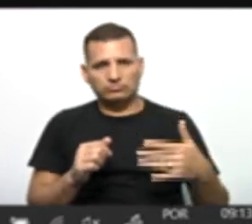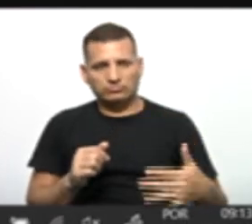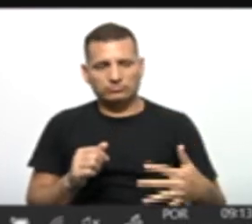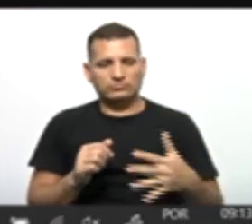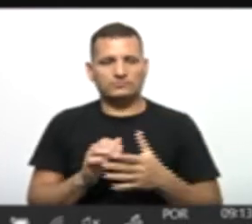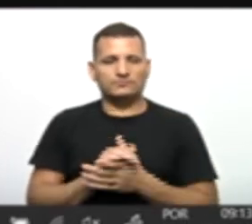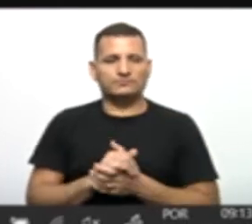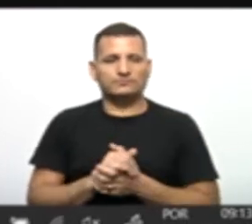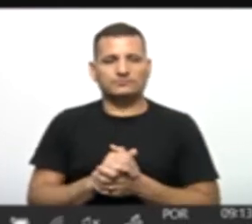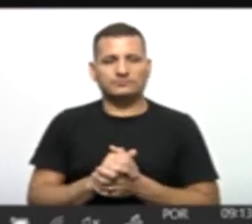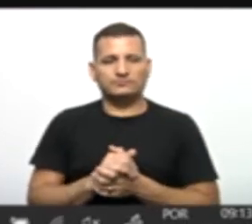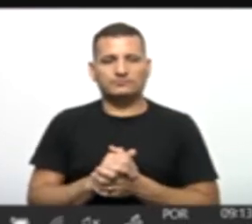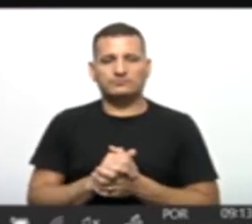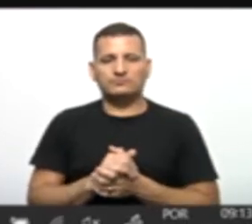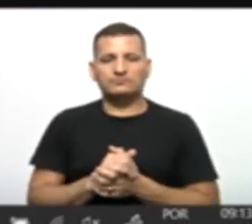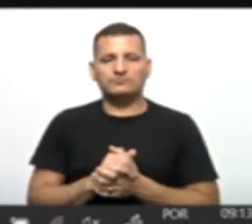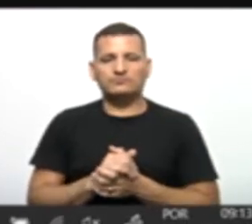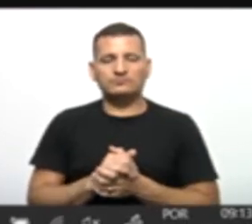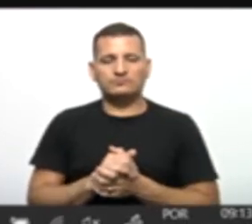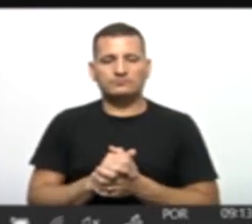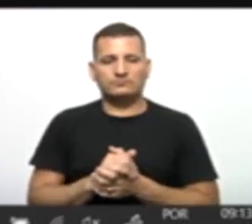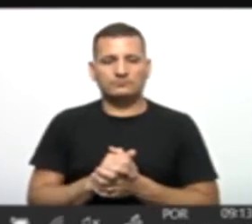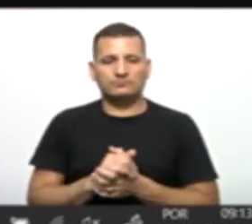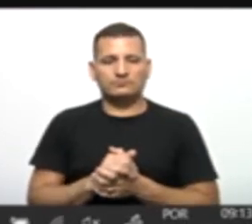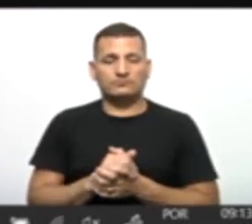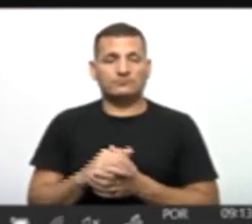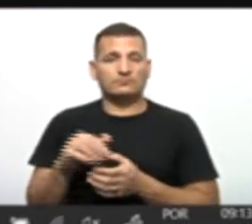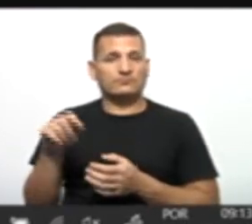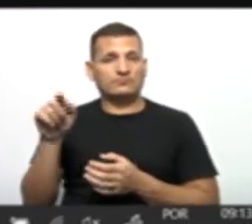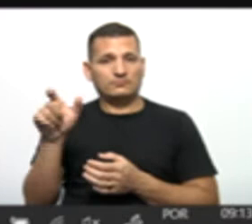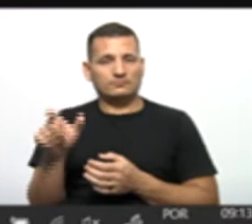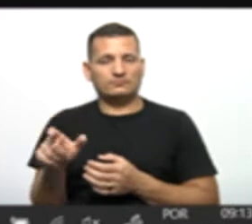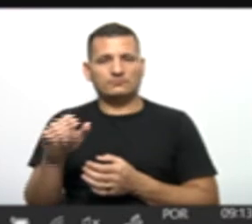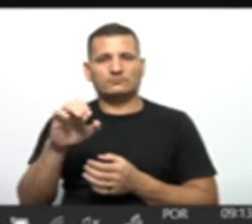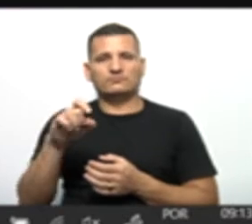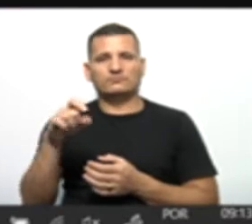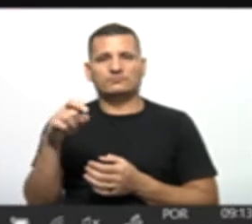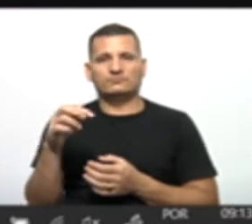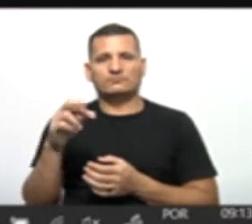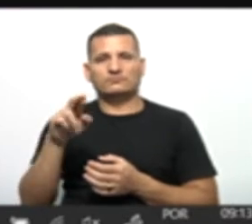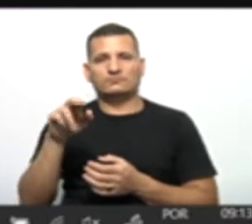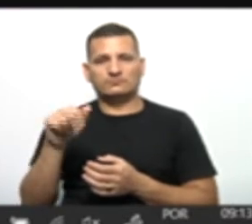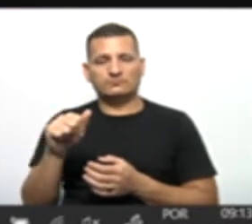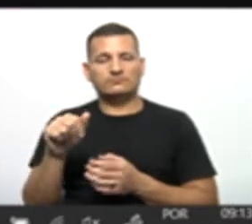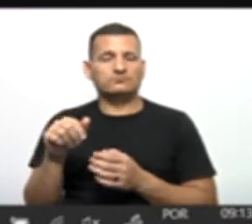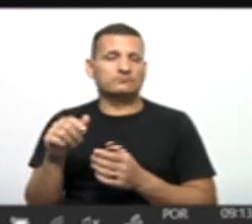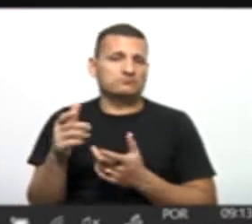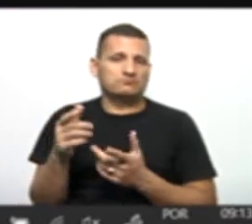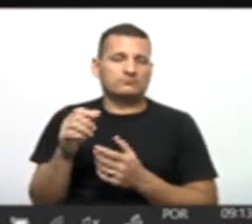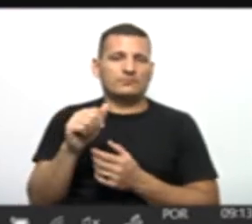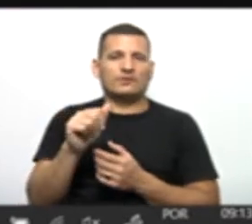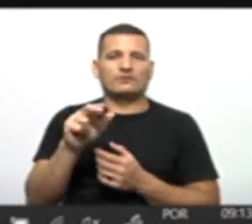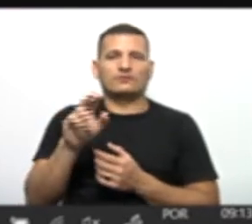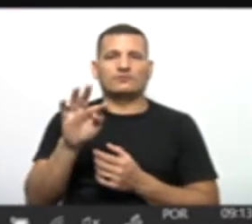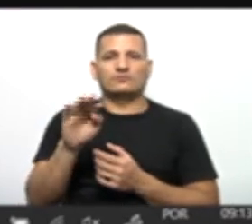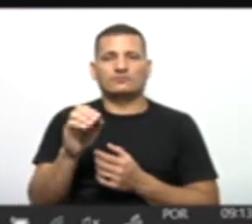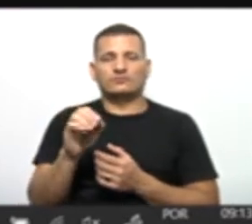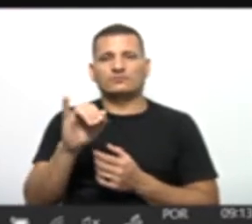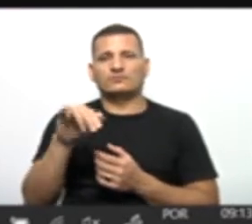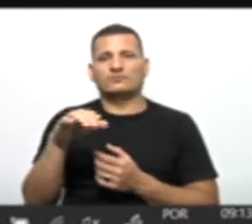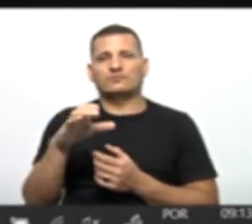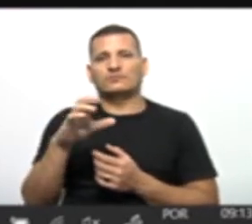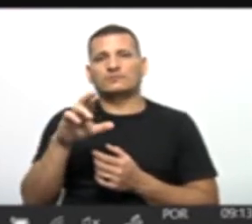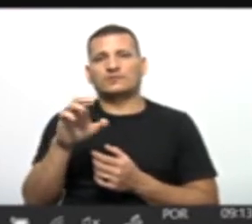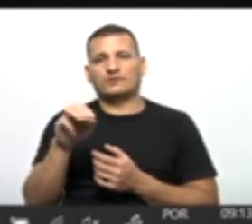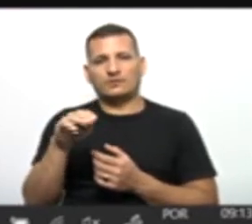inseridos. Então, nós teríamos aqui um extra, que seria o autoincremento, que ele apareceria aqui. Como nós não